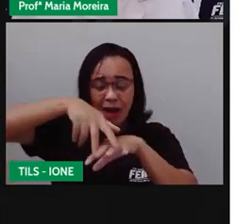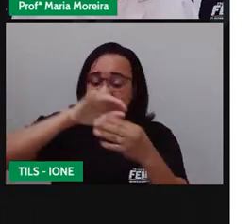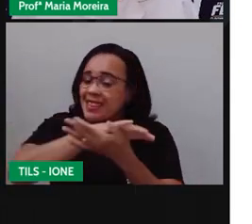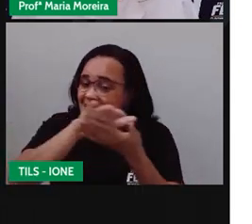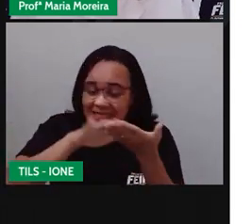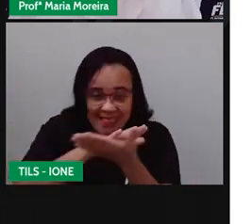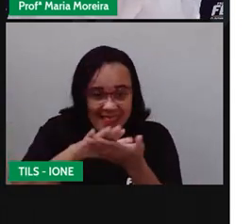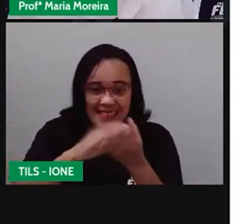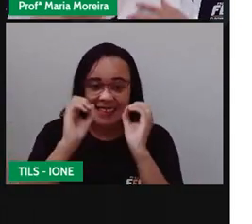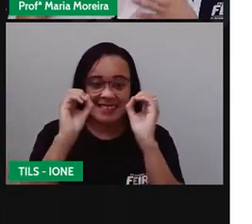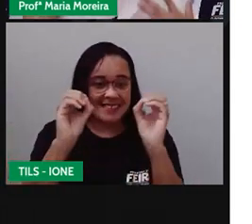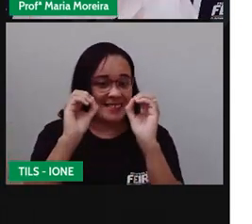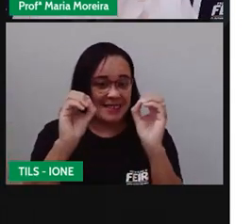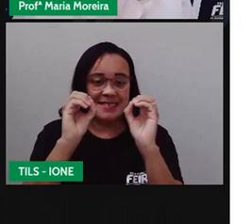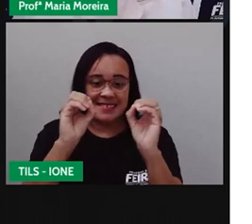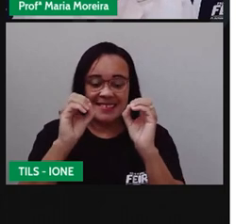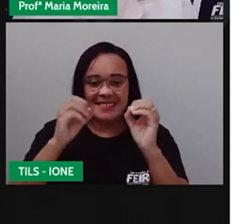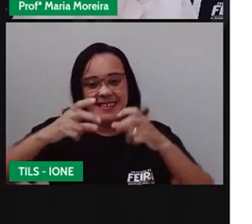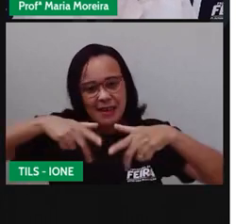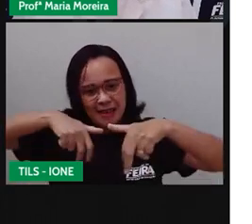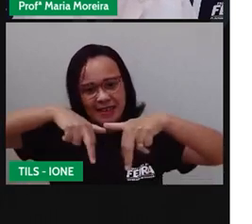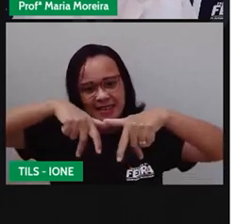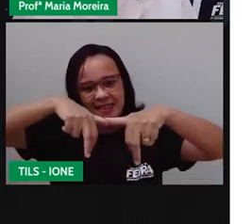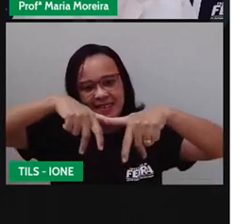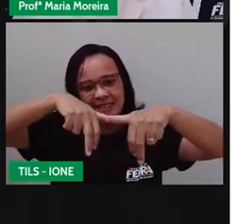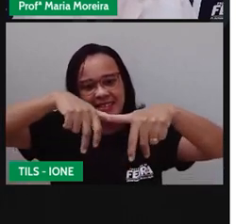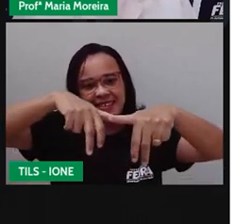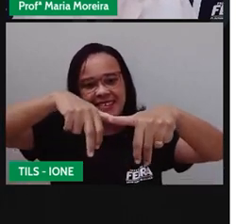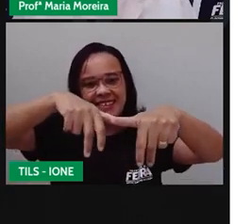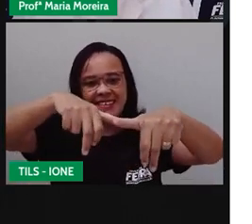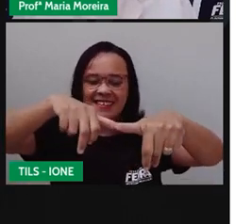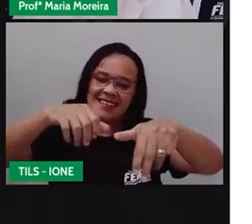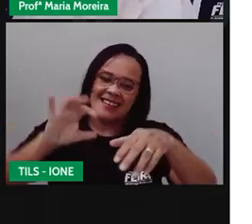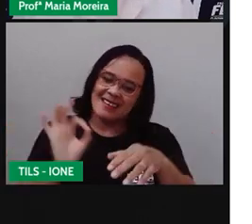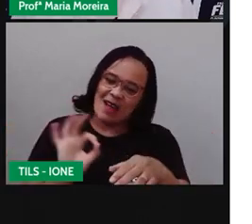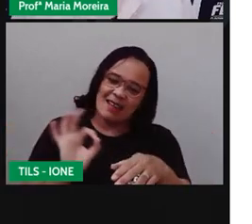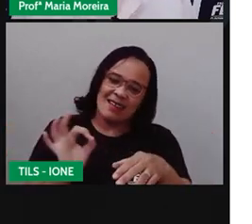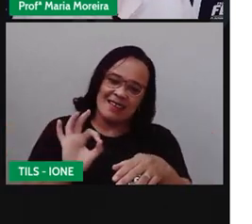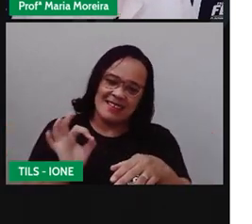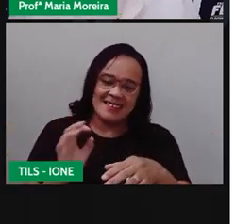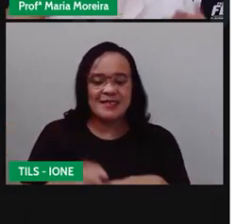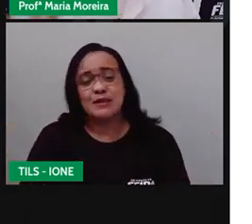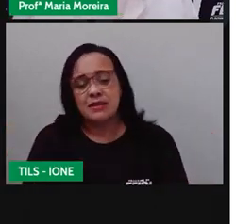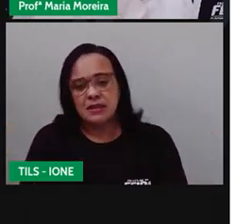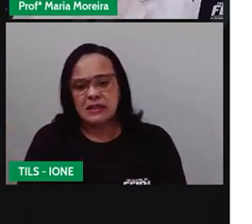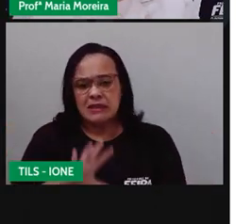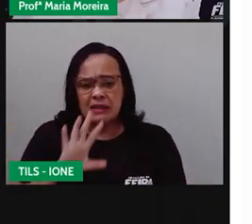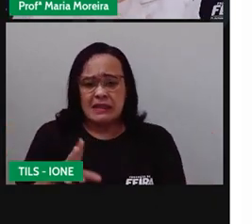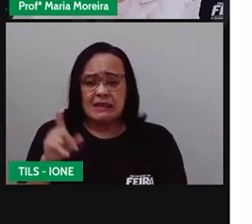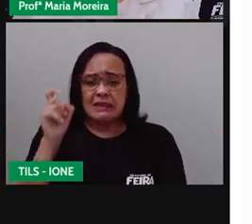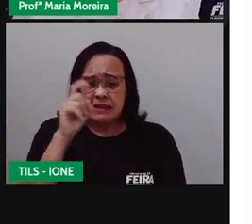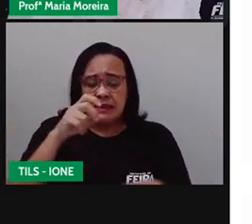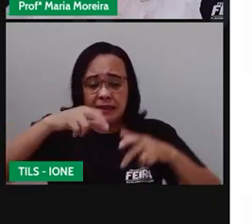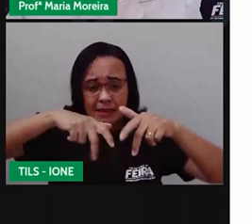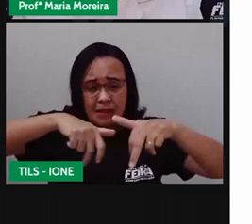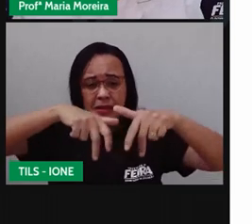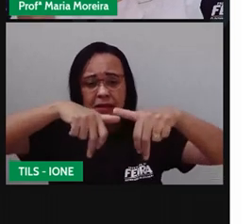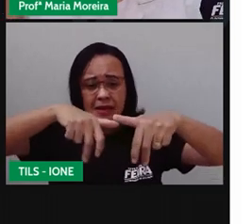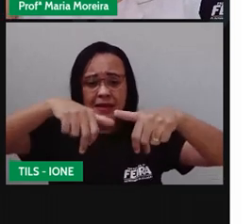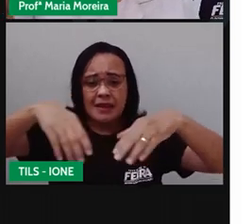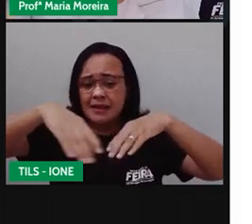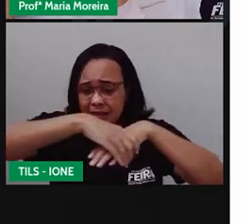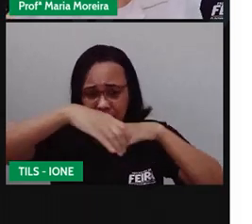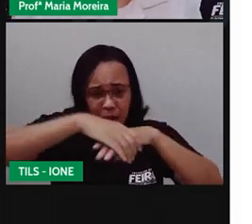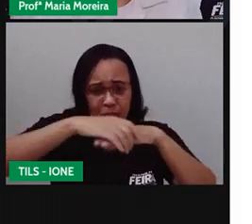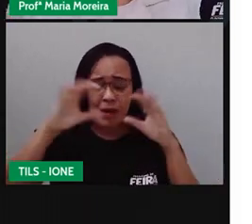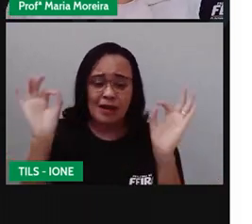lá muito, né, confortável e agradável para muitas pessoas. Imagine só caminhar descalço. Agora